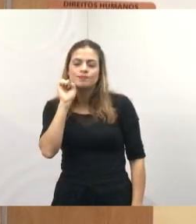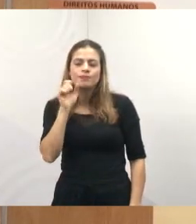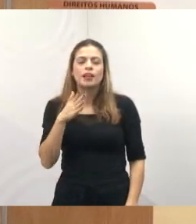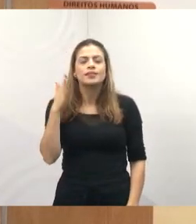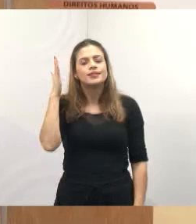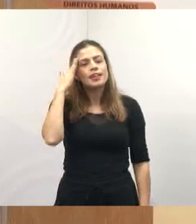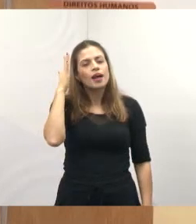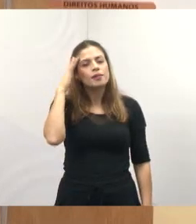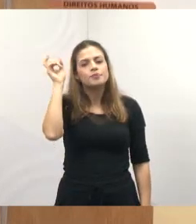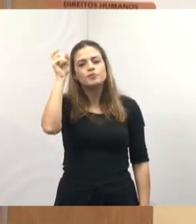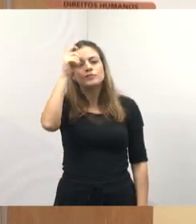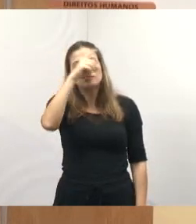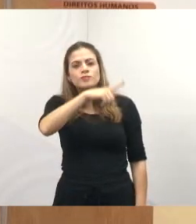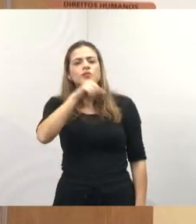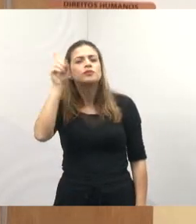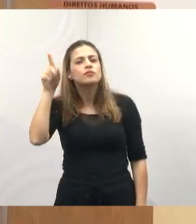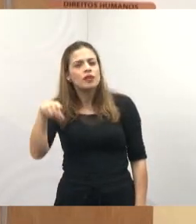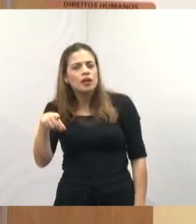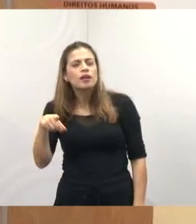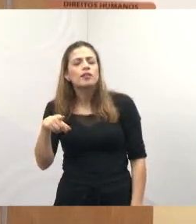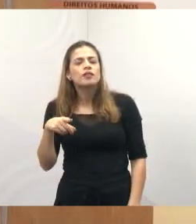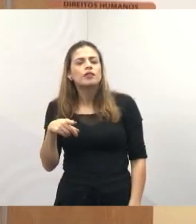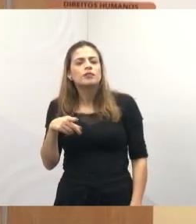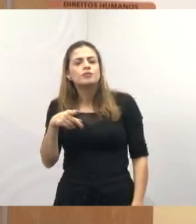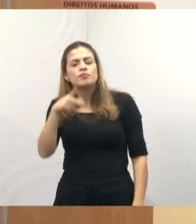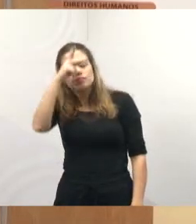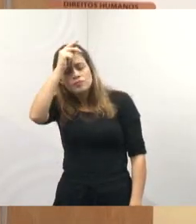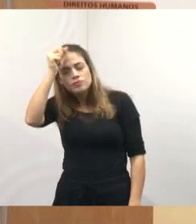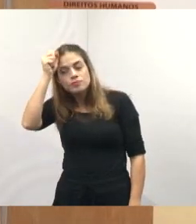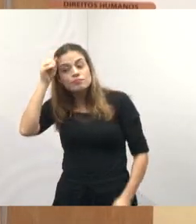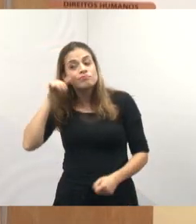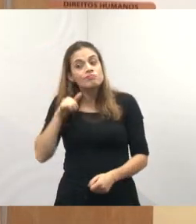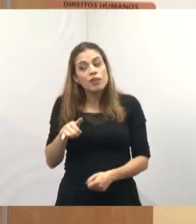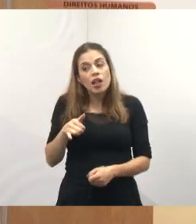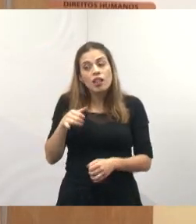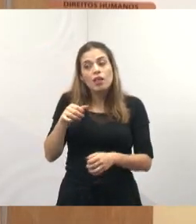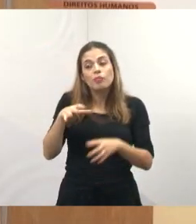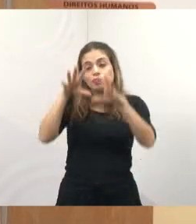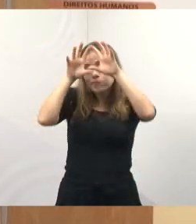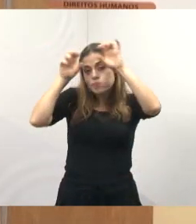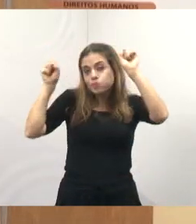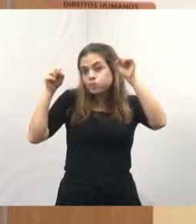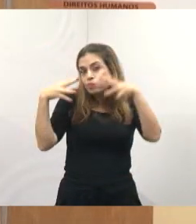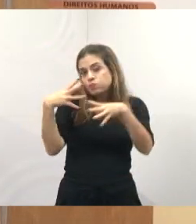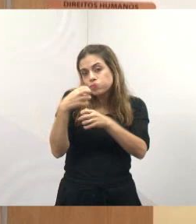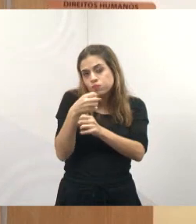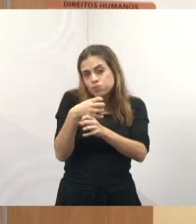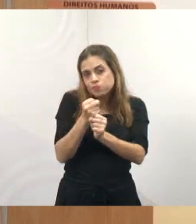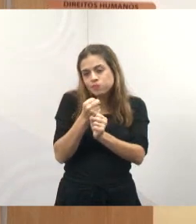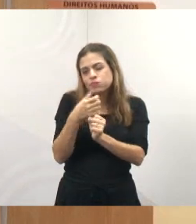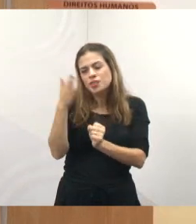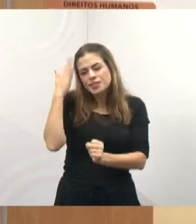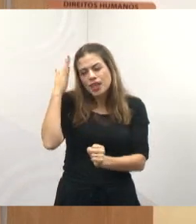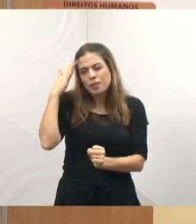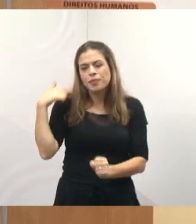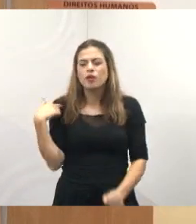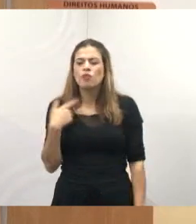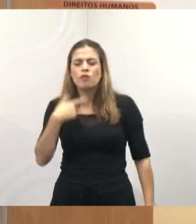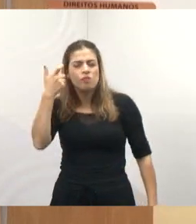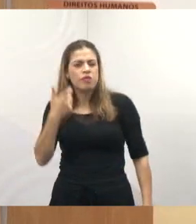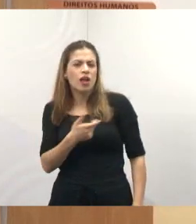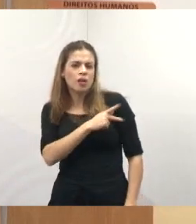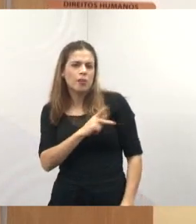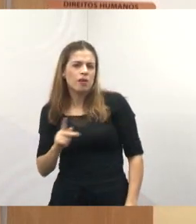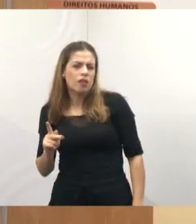é, e quando o prefeito fala em relação ao Tribunal de Contas, né, e na realidade a gente sabe o que é. Eu fui presidente dessa